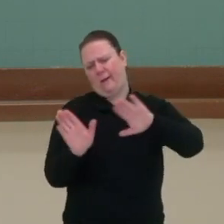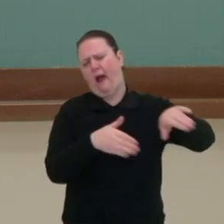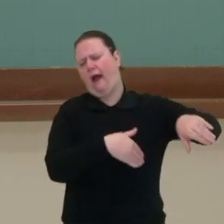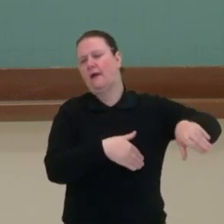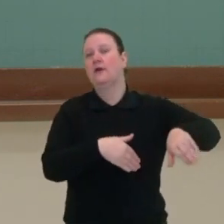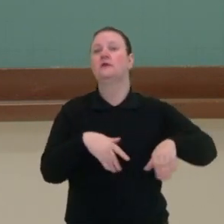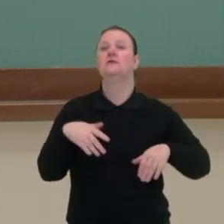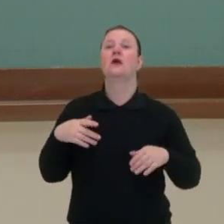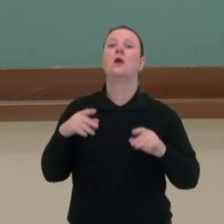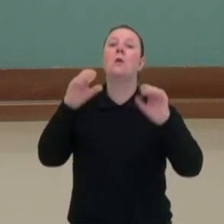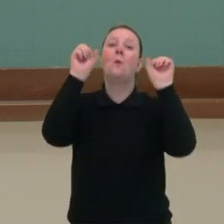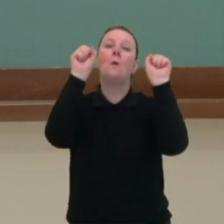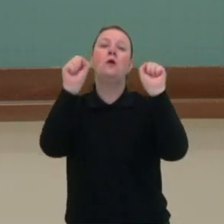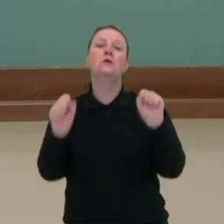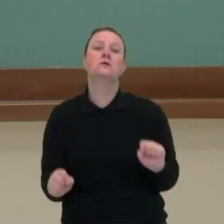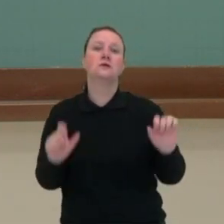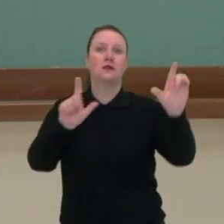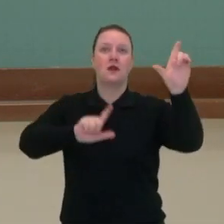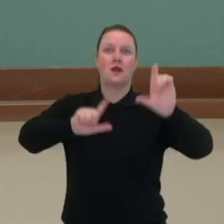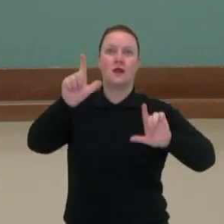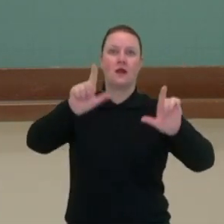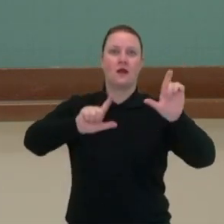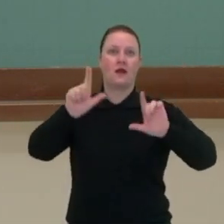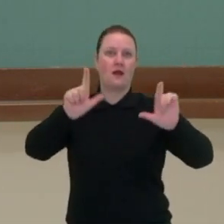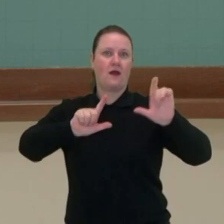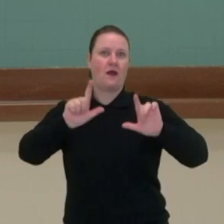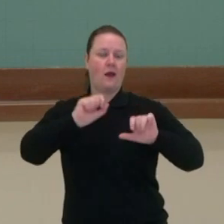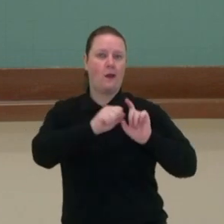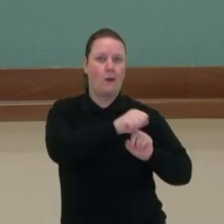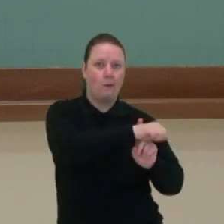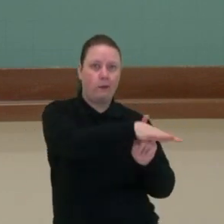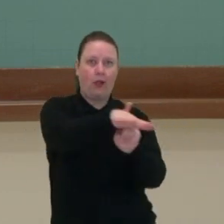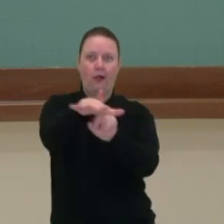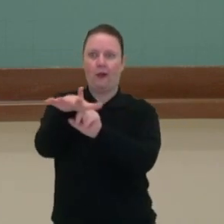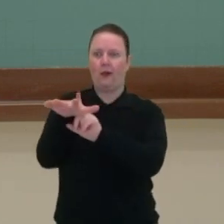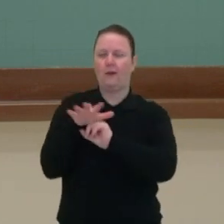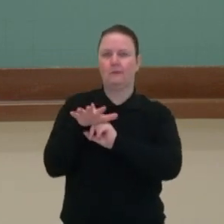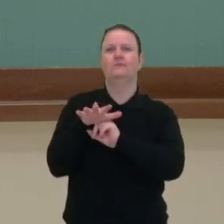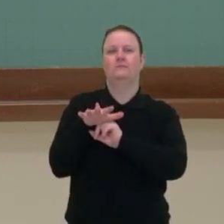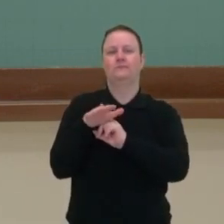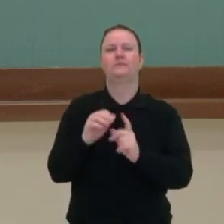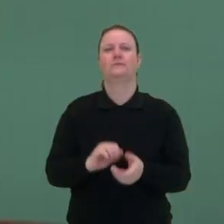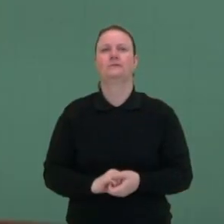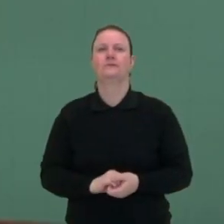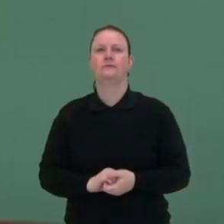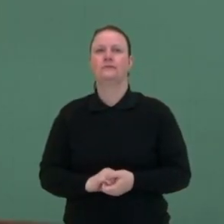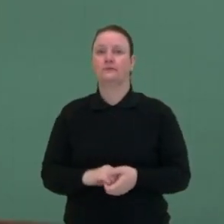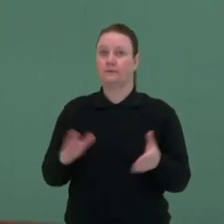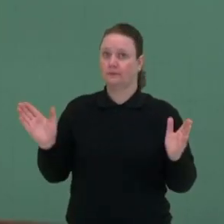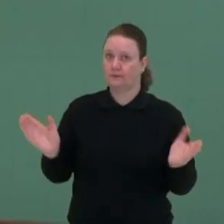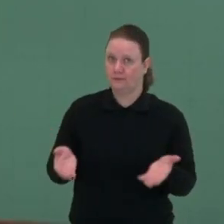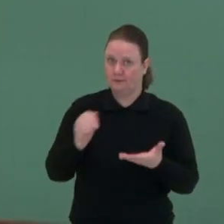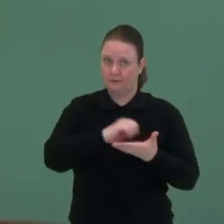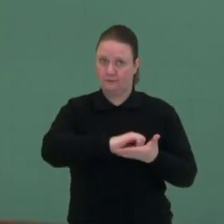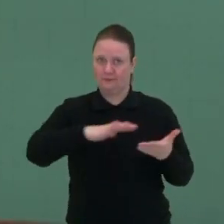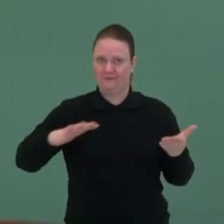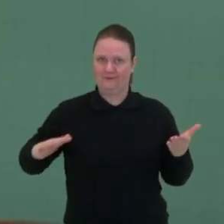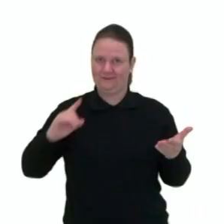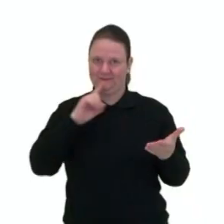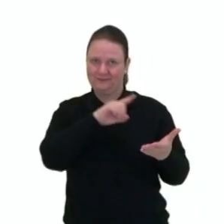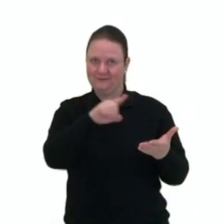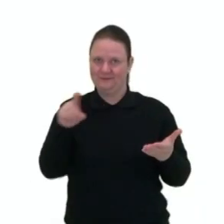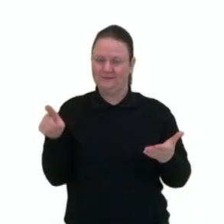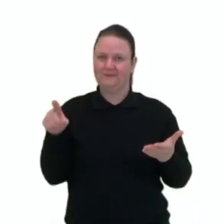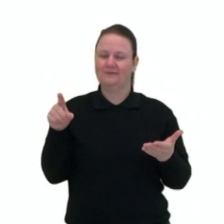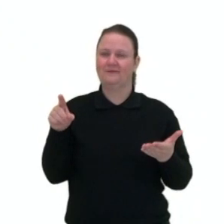soube usar o poder da televisão para crescer em popularidade junto à população. Exercício para você.